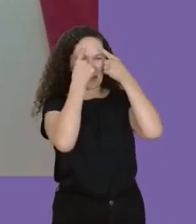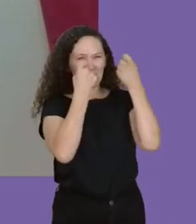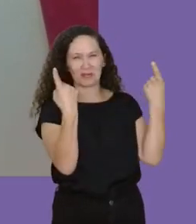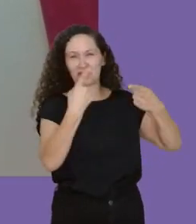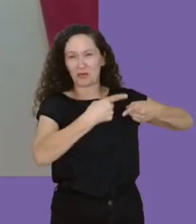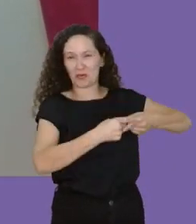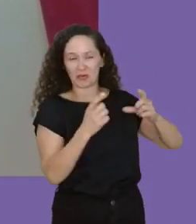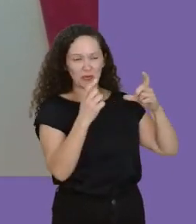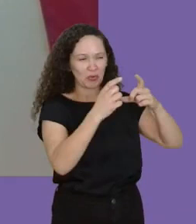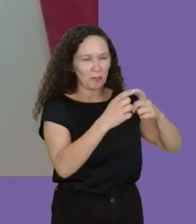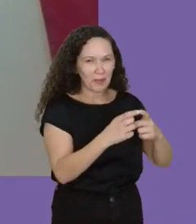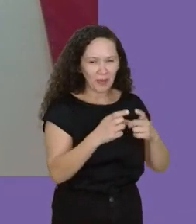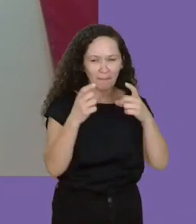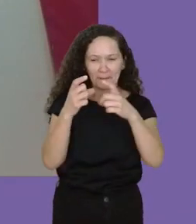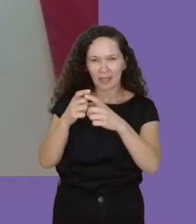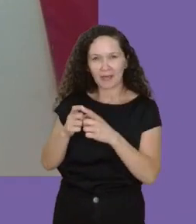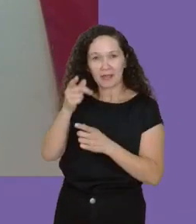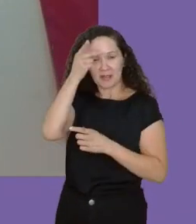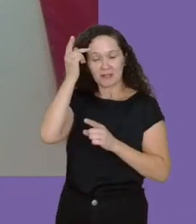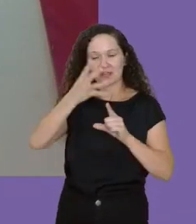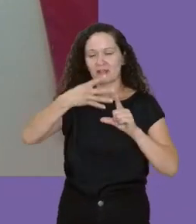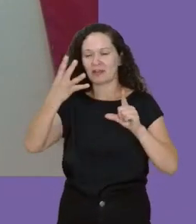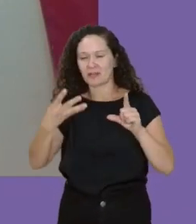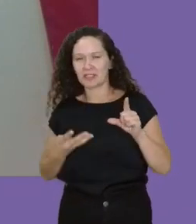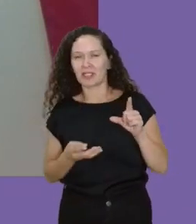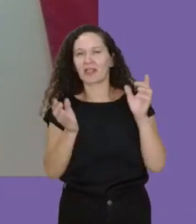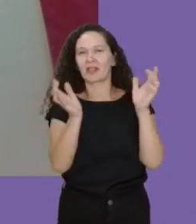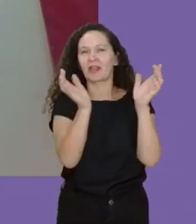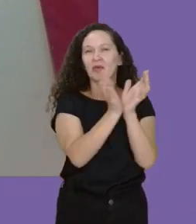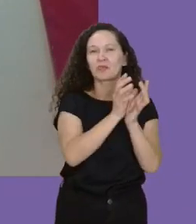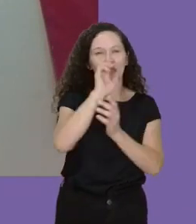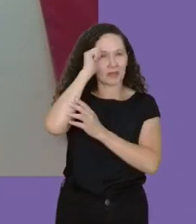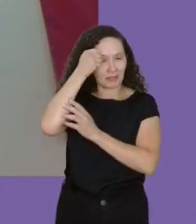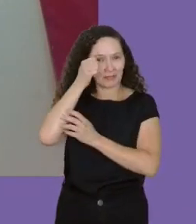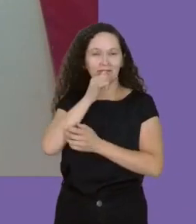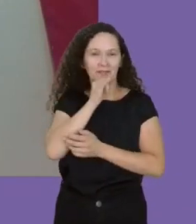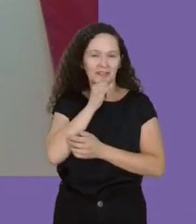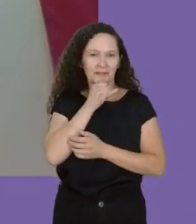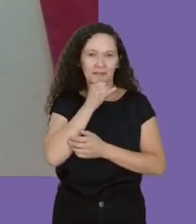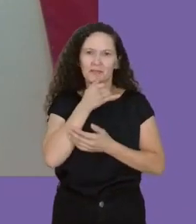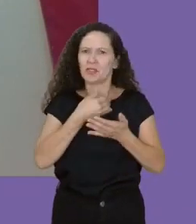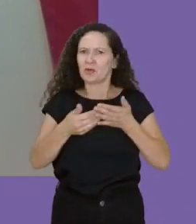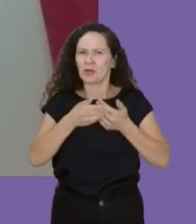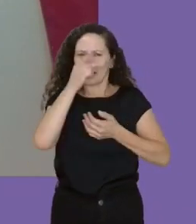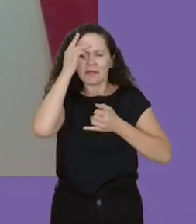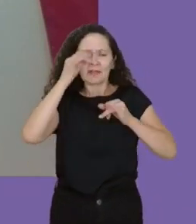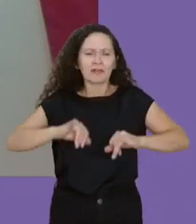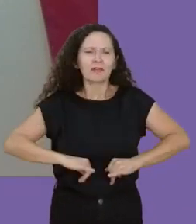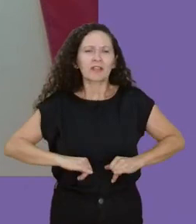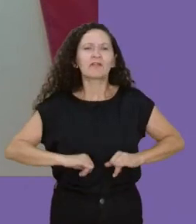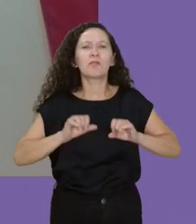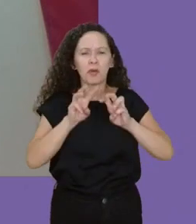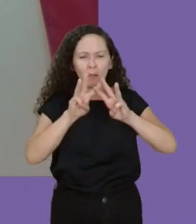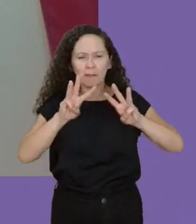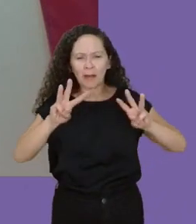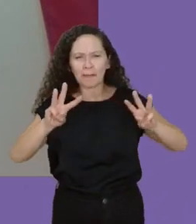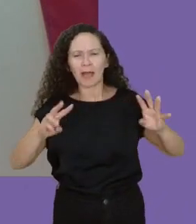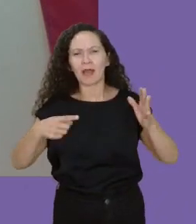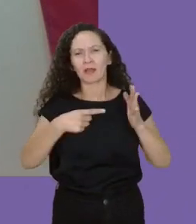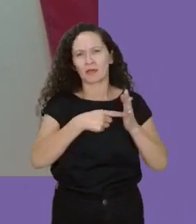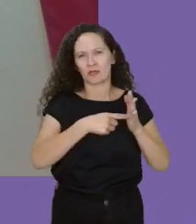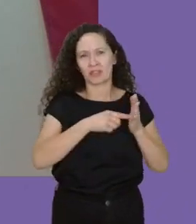outras minorias, contra as pessoas LGBTQIA+. Então, quaisquer dessas vítimas podem acessar a nossa